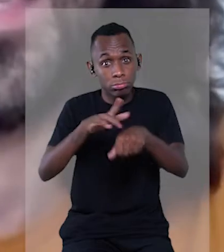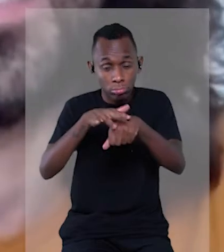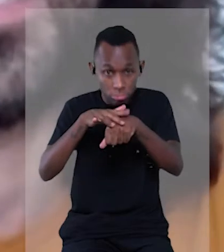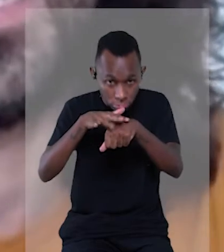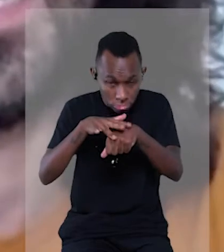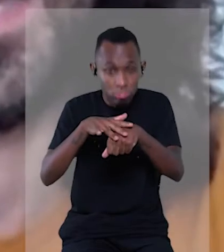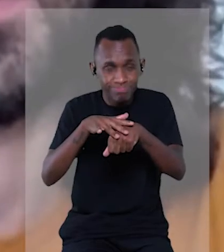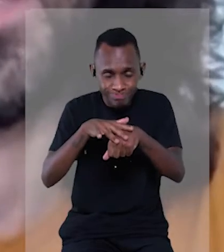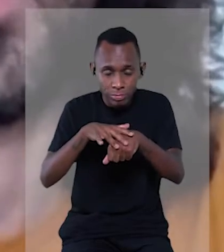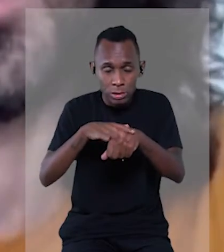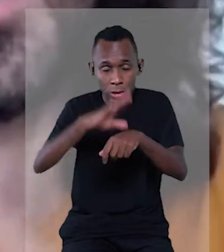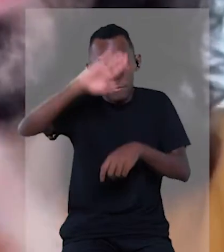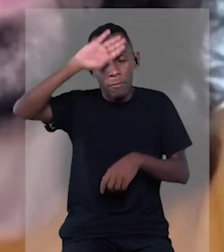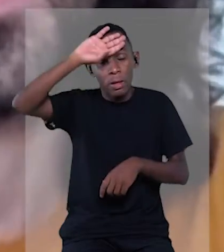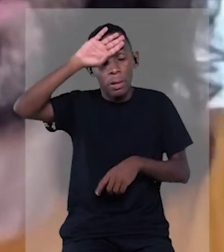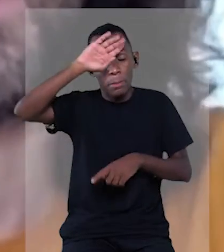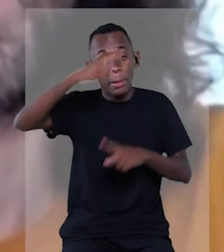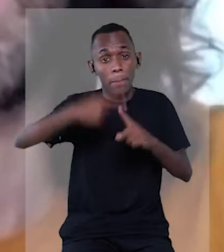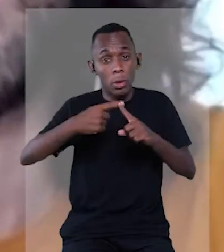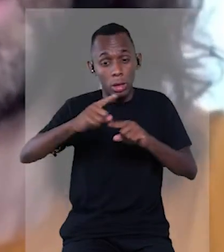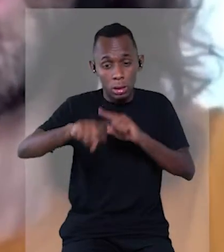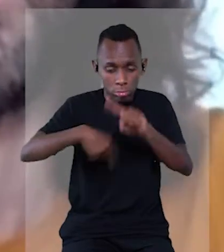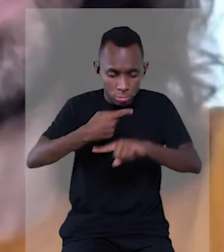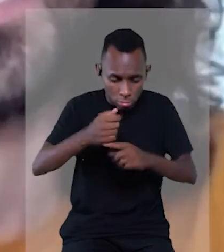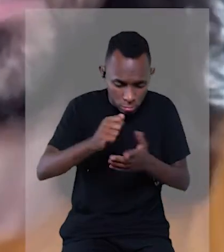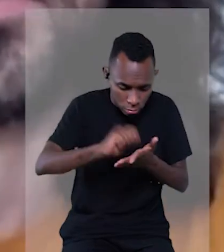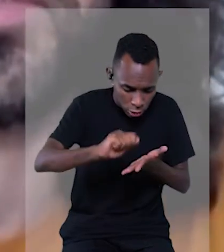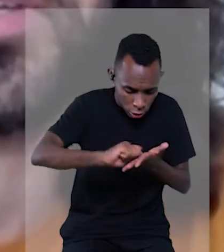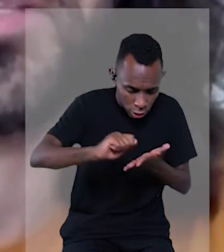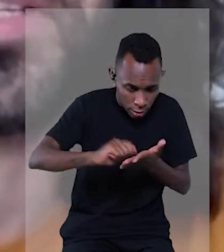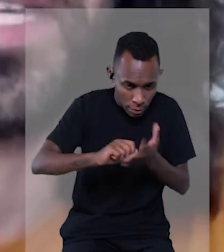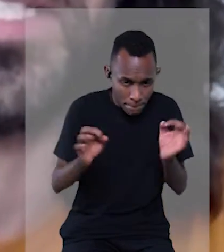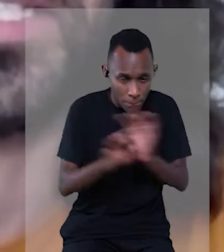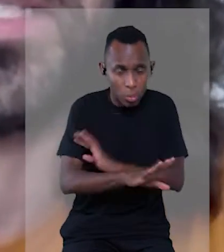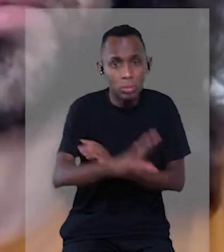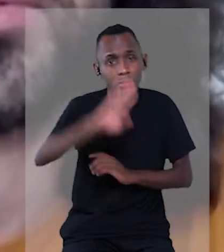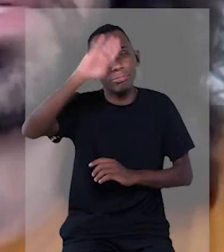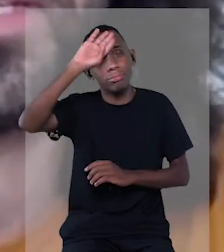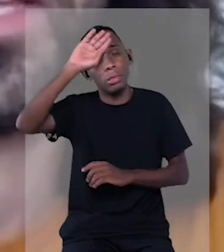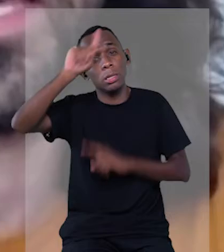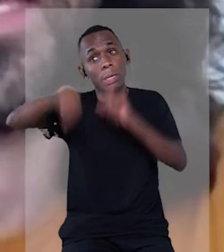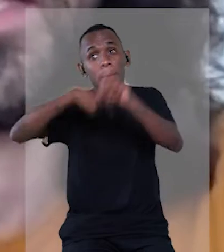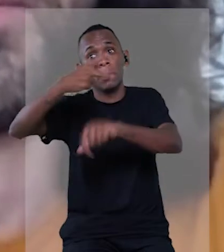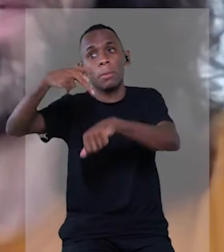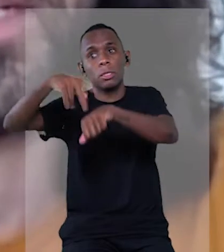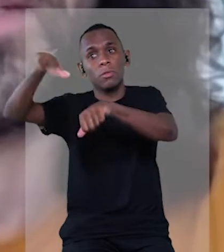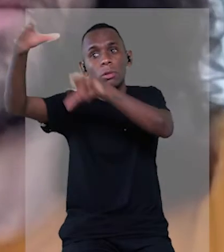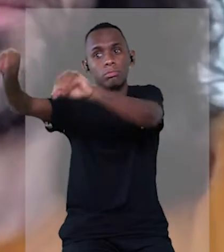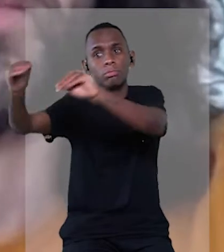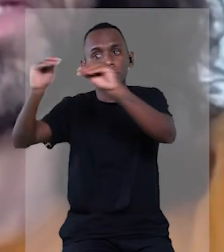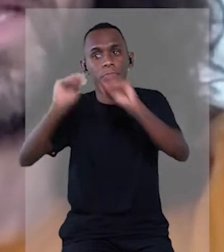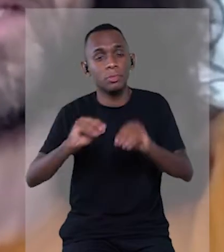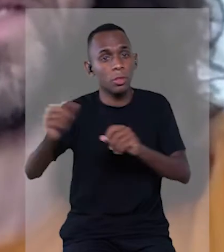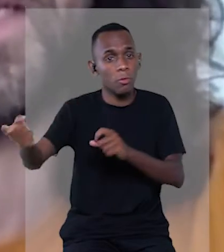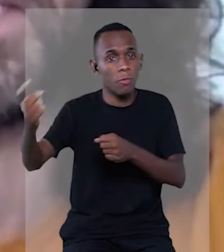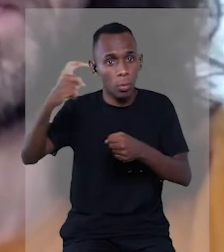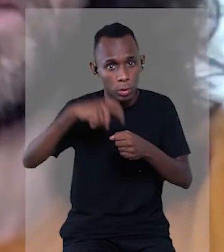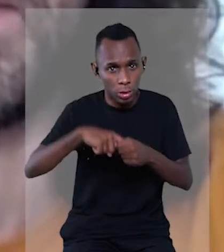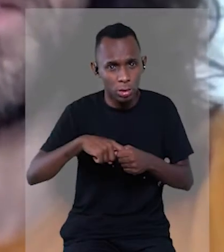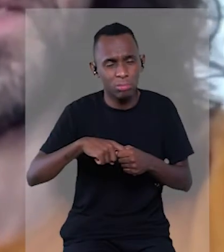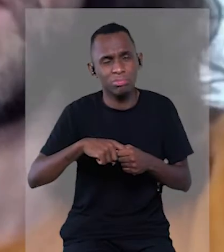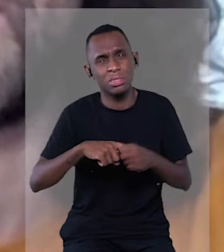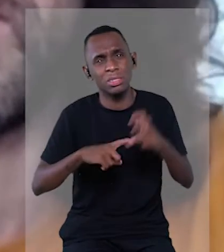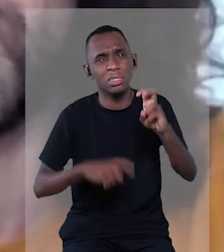febre depois de algumas histórias que eu escrevi nessa viagem, quando eu retornei de Cuba, eu escrevi uma série, sei